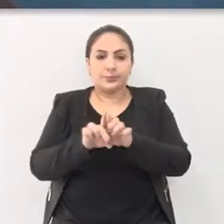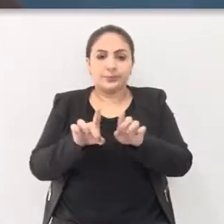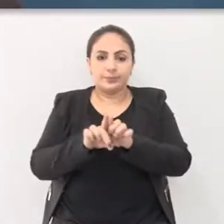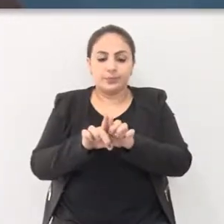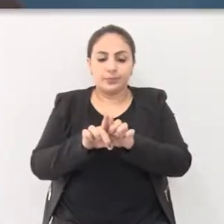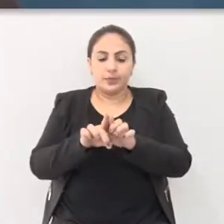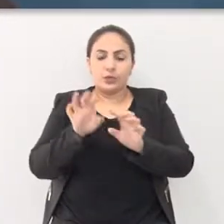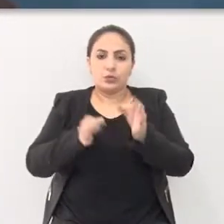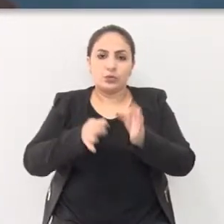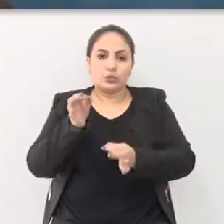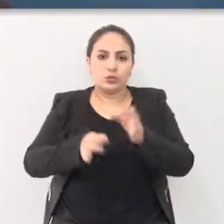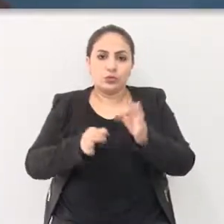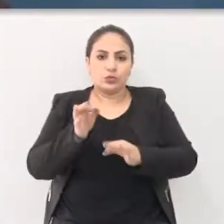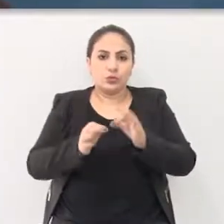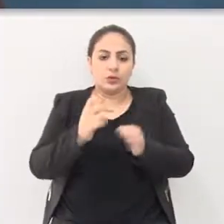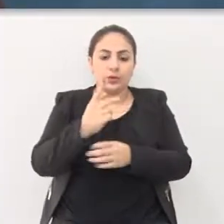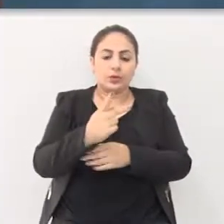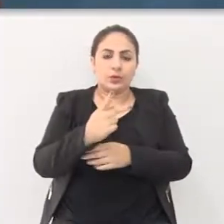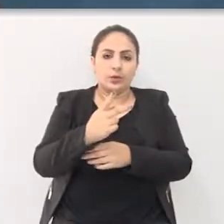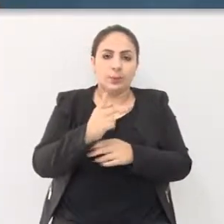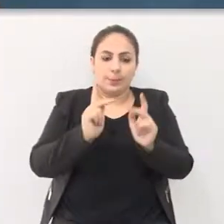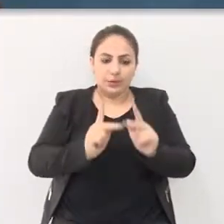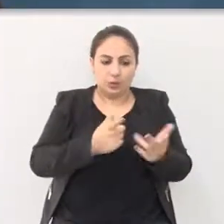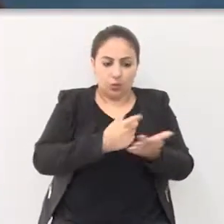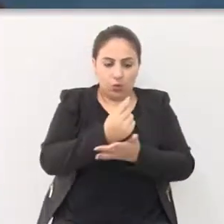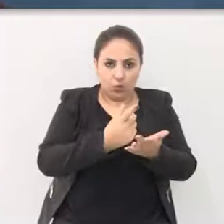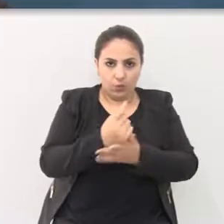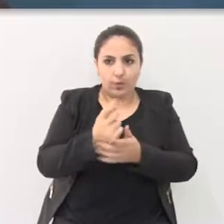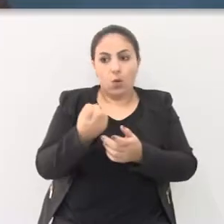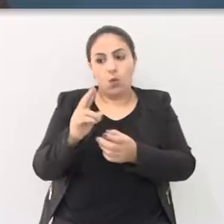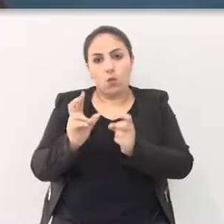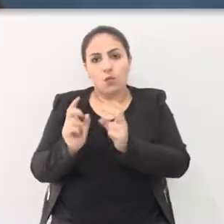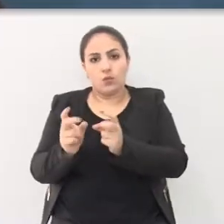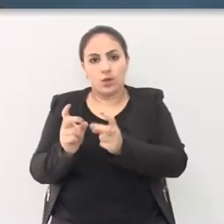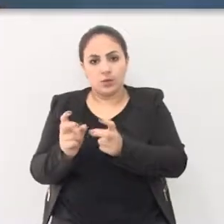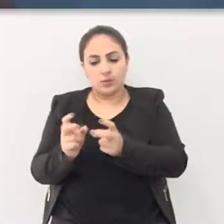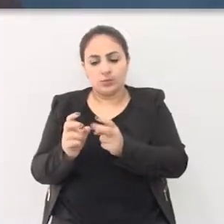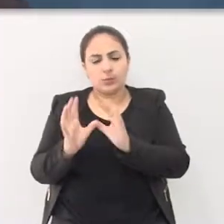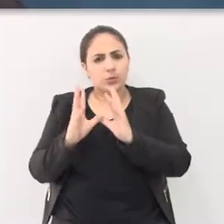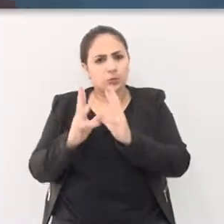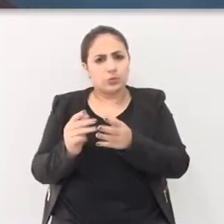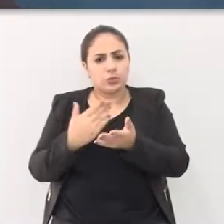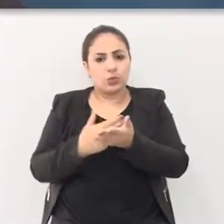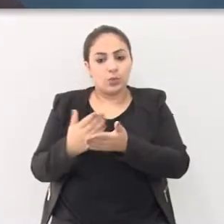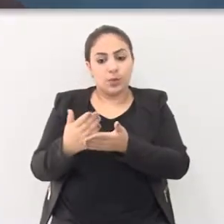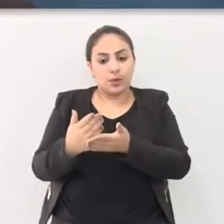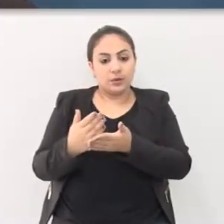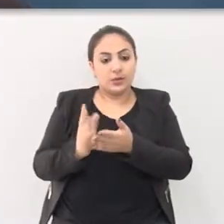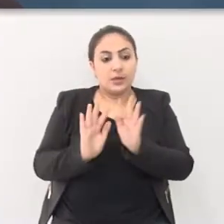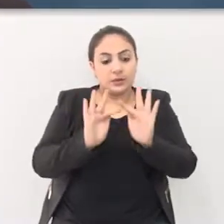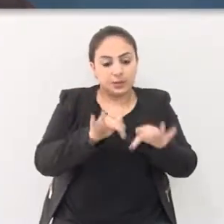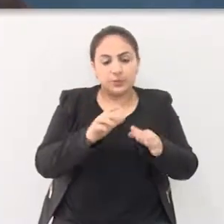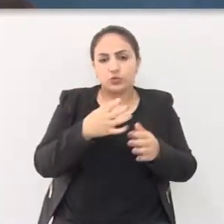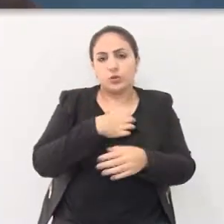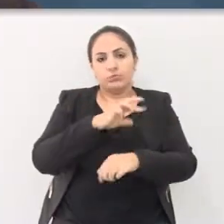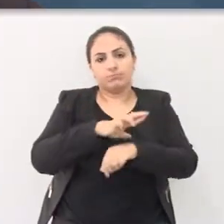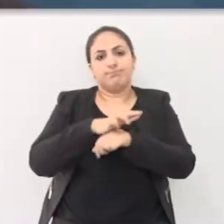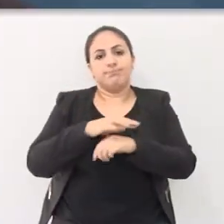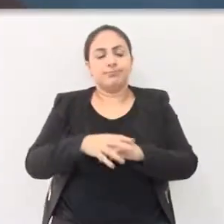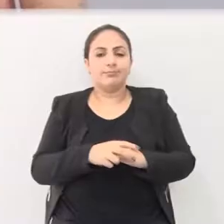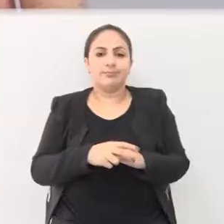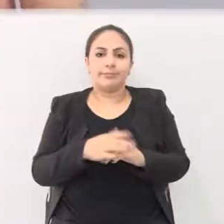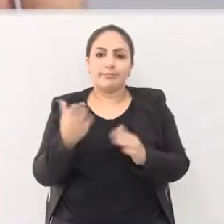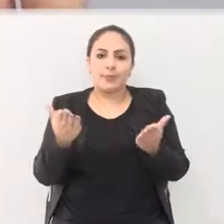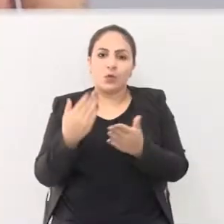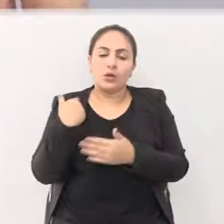segurança jurídica para o comprador, para o vendedor, para que toda a transação inicie e termine de forma